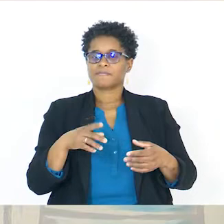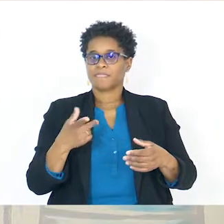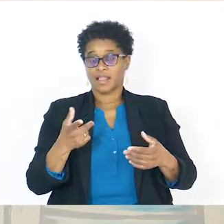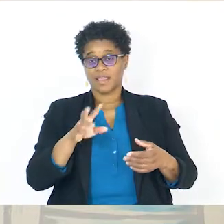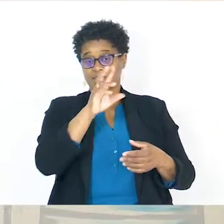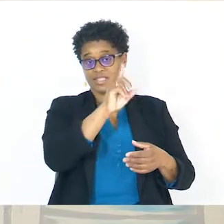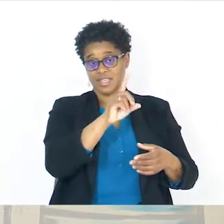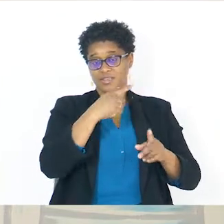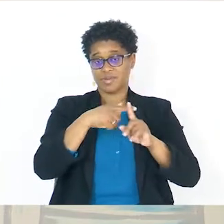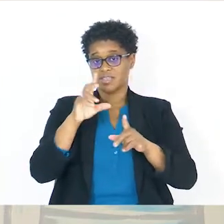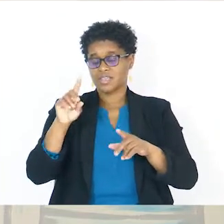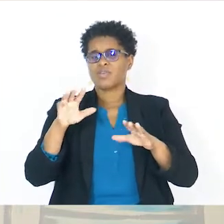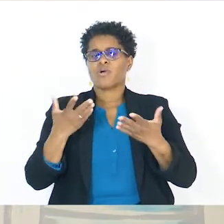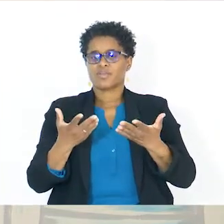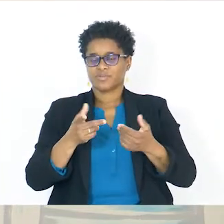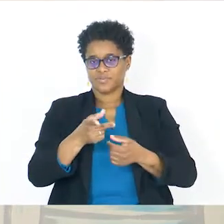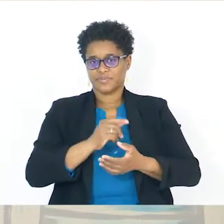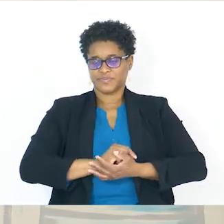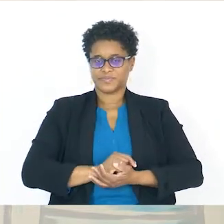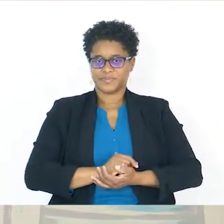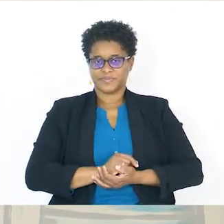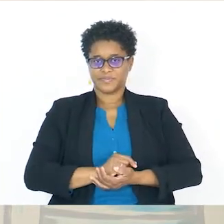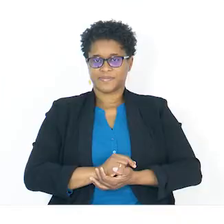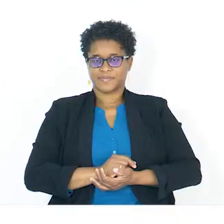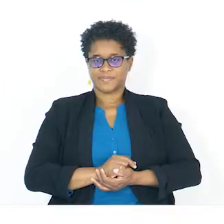6 mais 6.